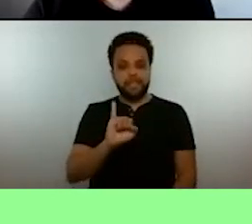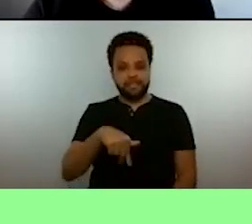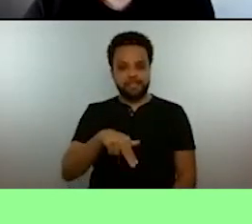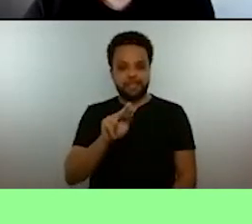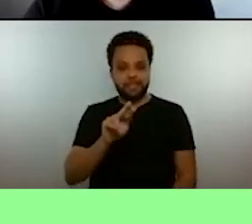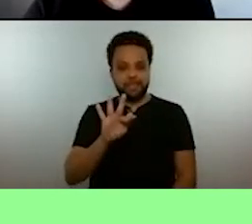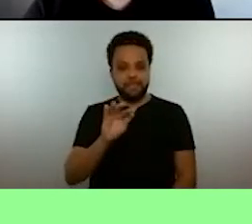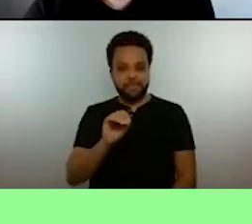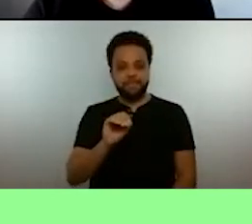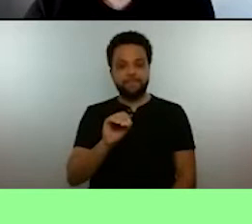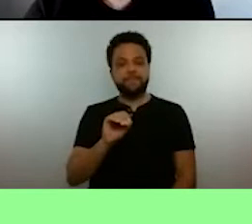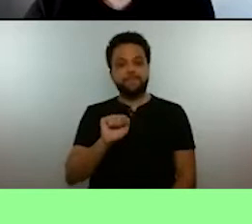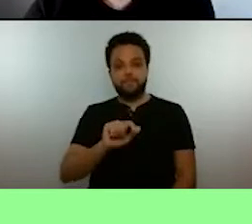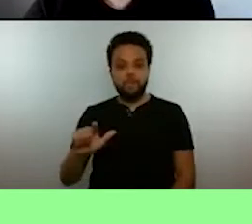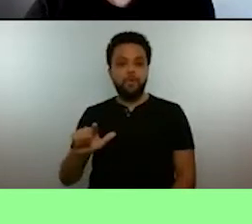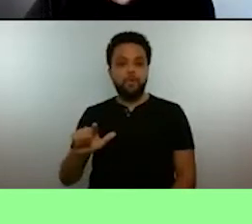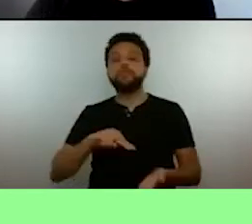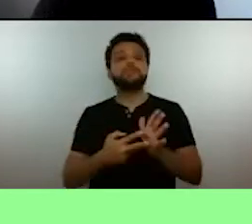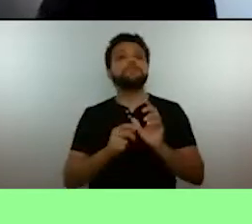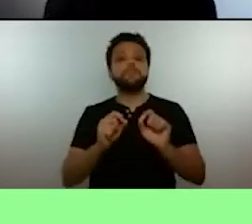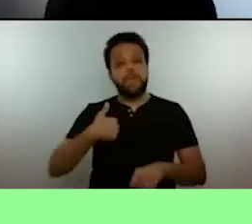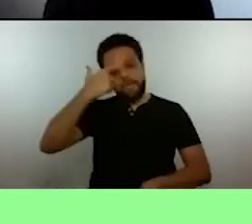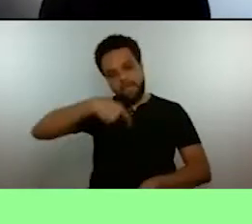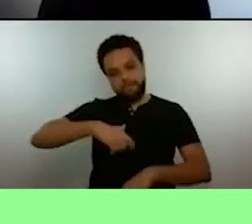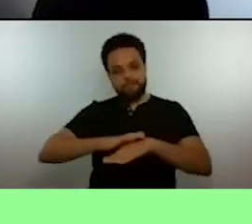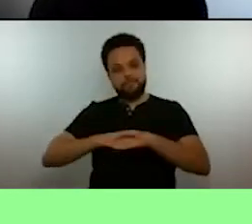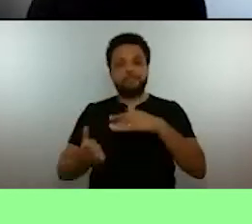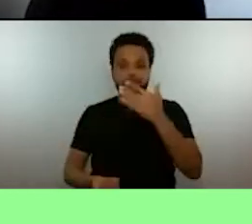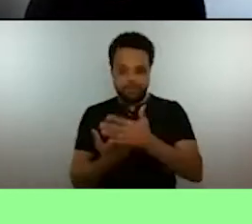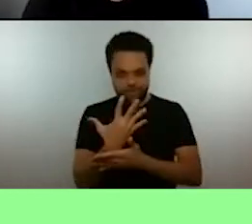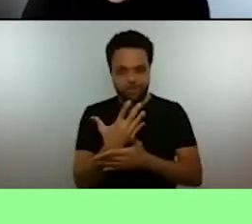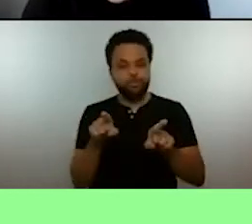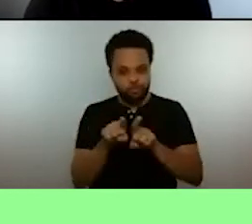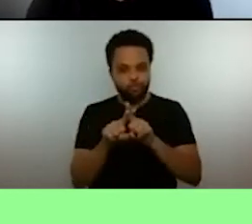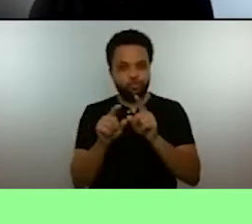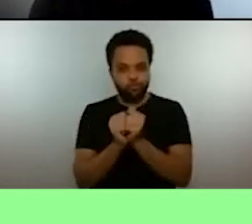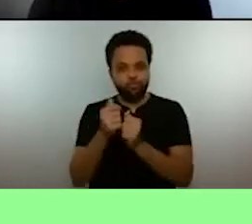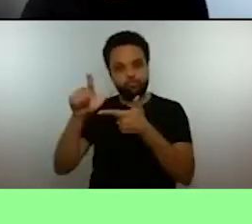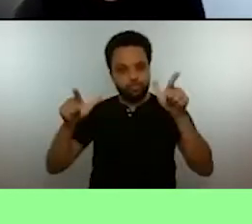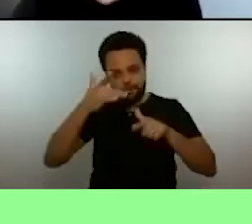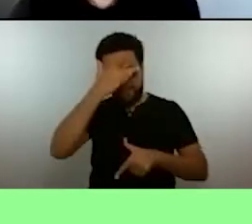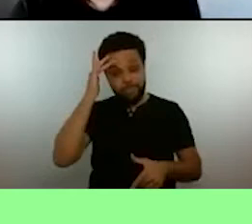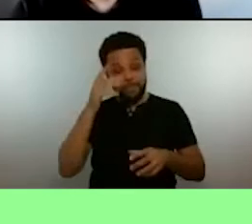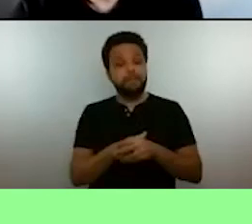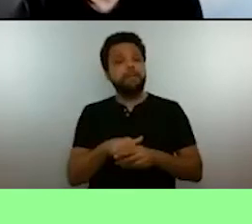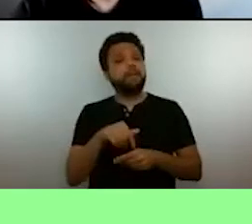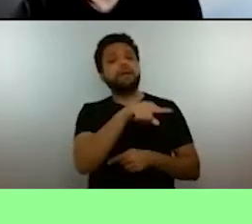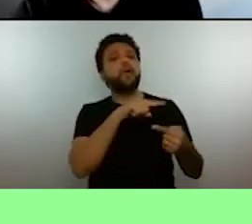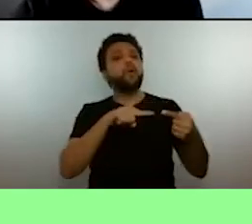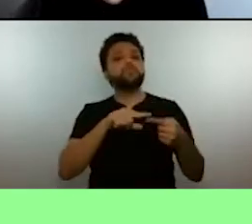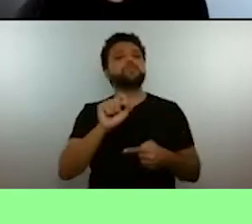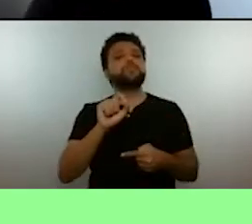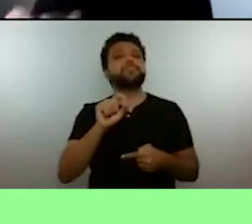Cláudio já falou ali, né? Eu sou uma das fundadoras. E a gente tem essa missão de